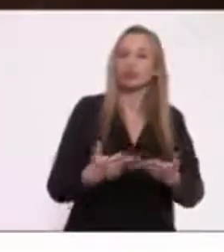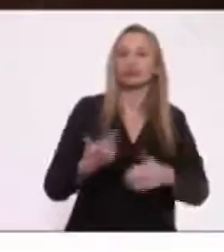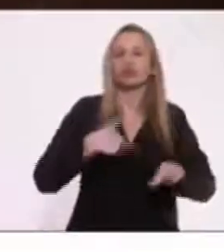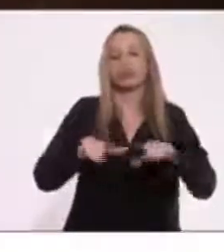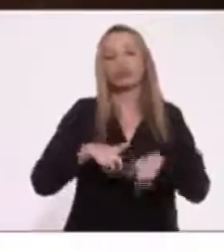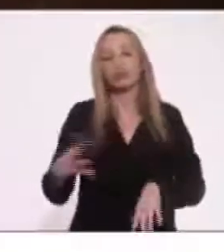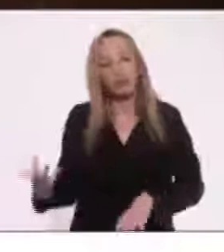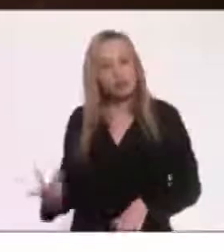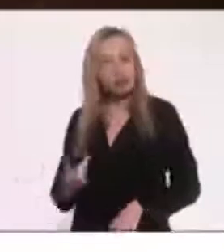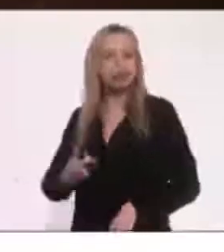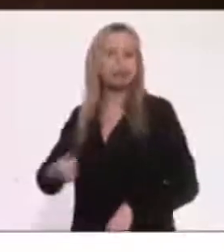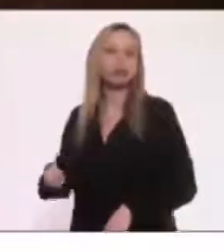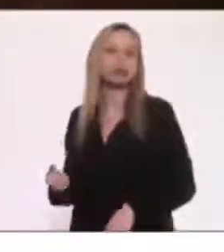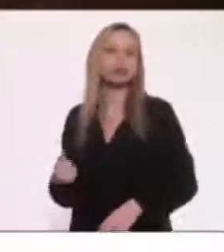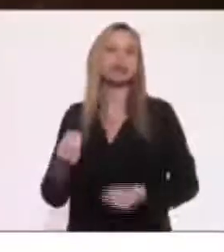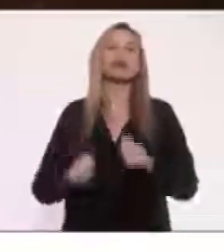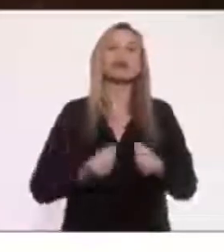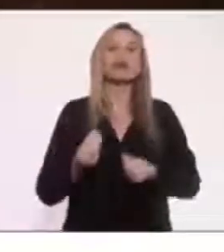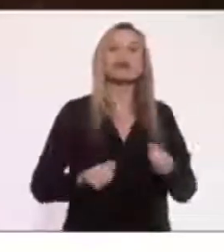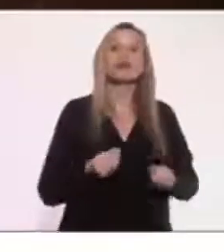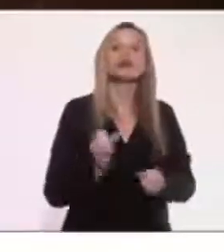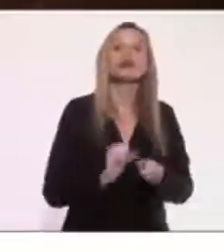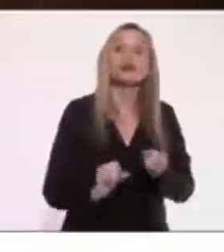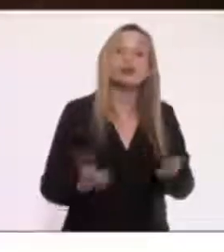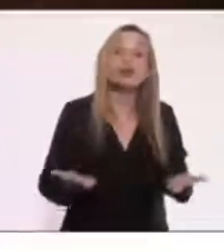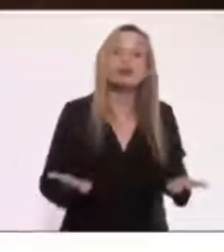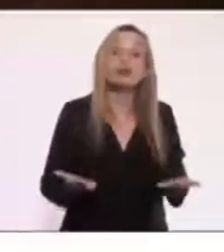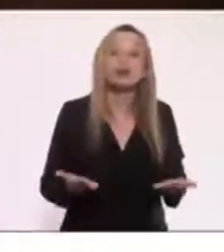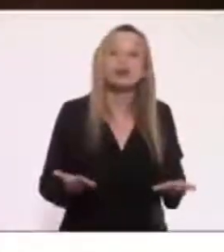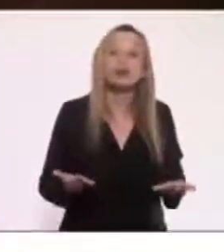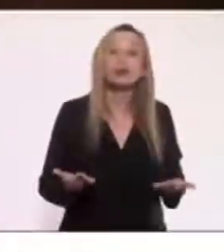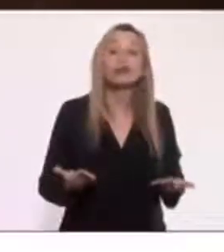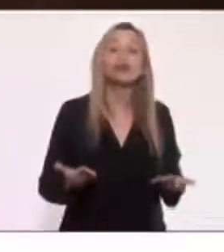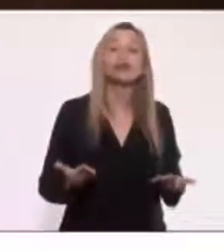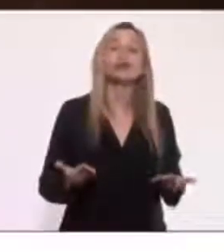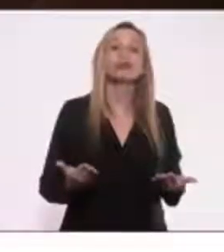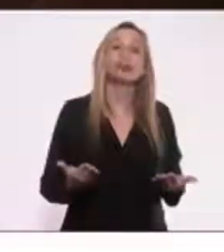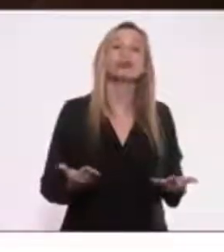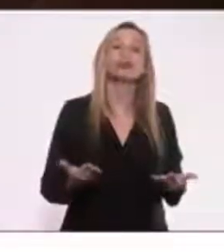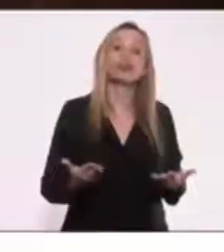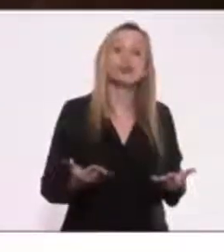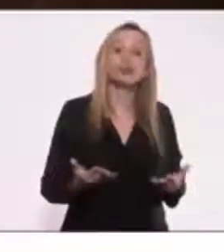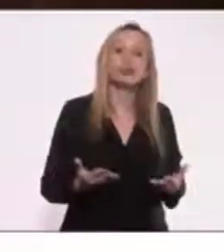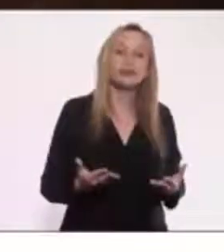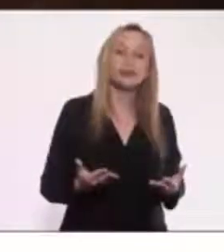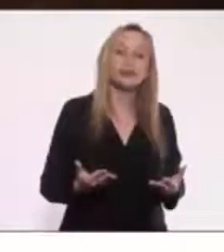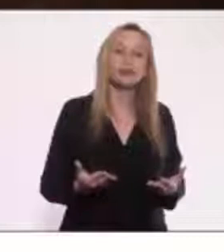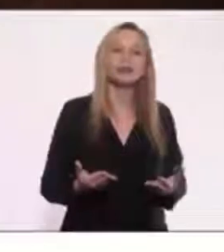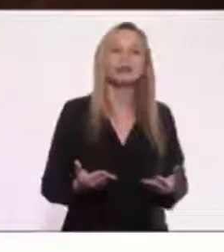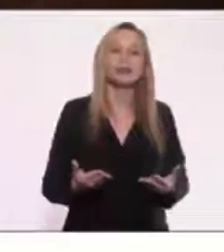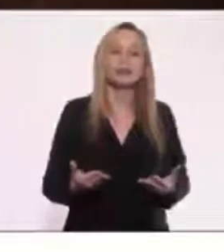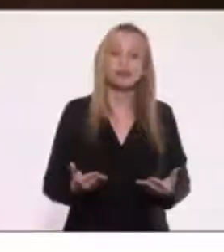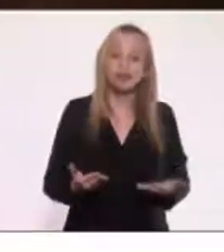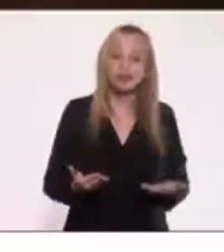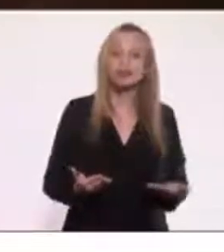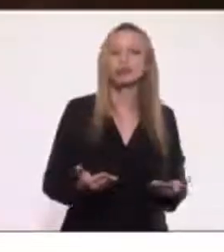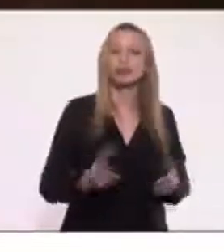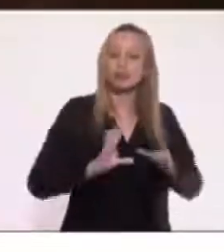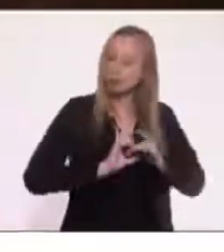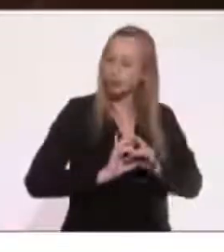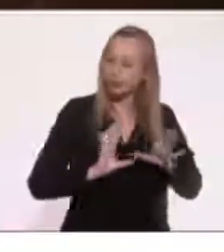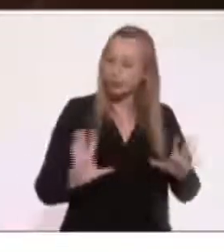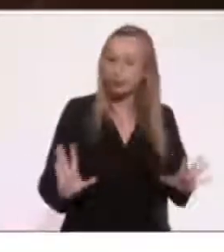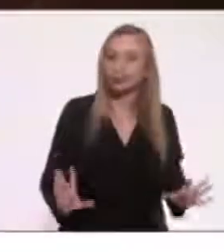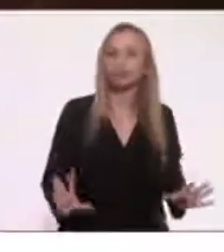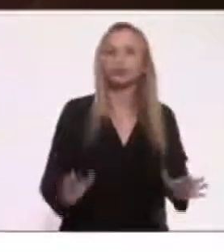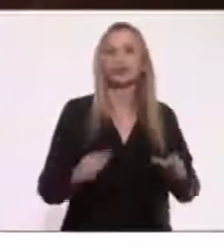qualidade, e a melhor forma de exercer um serviço de qualidade, de prestar um serviço, é a sagrada meritocracia do